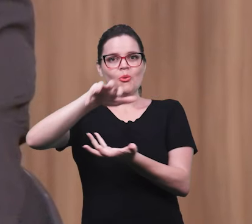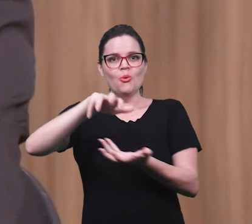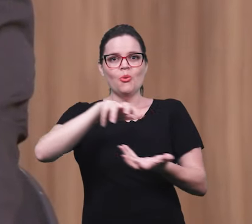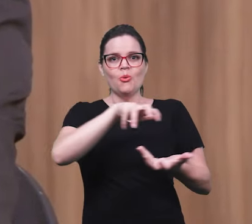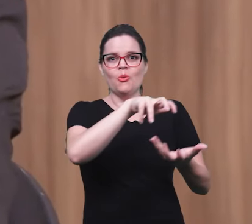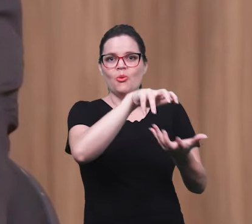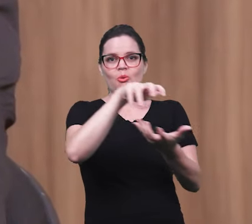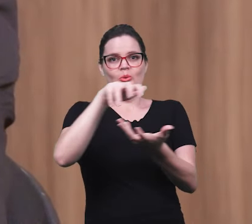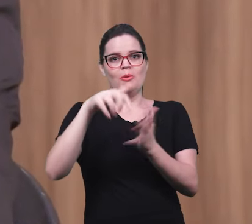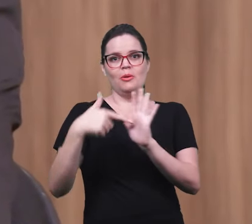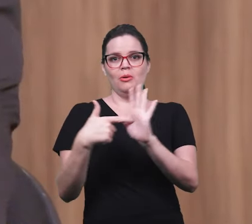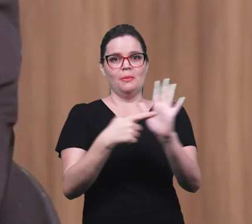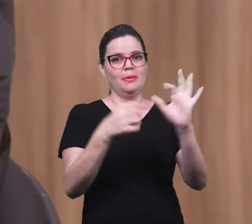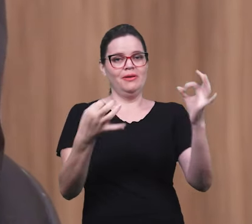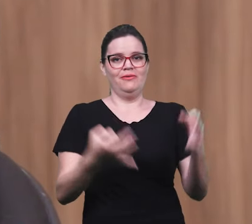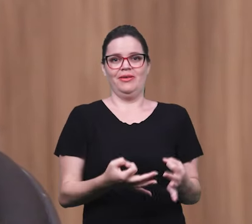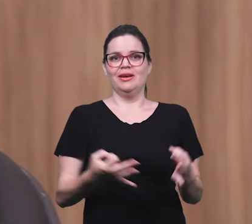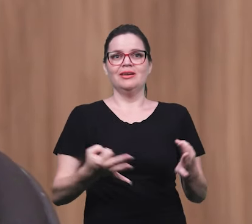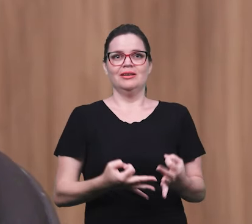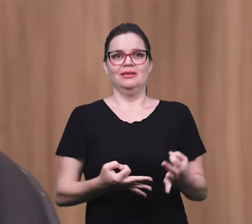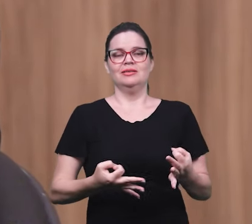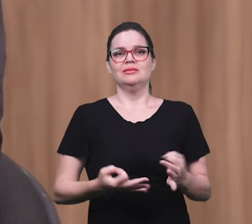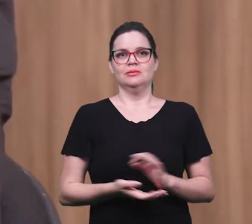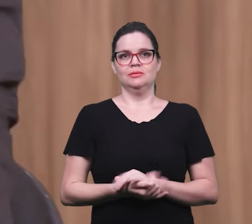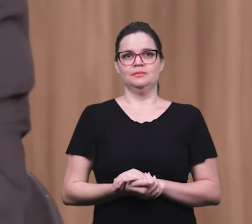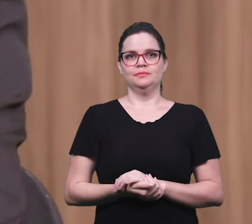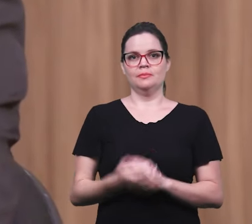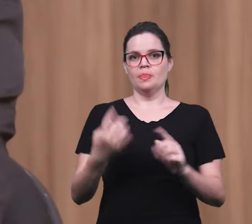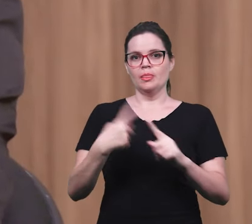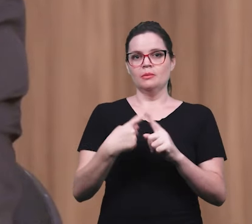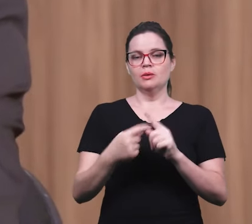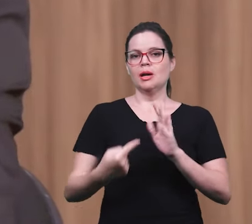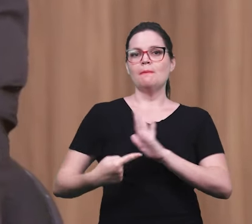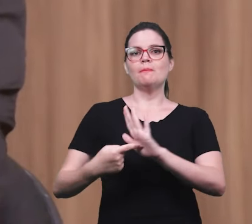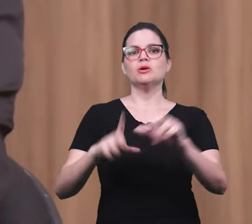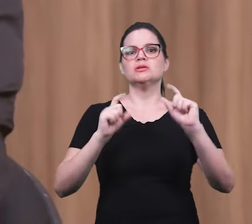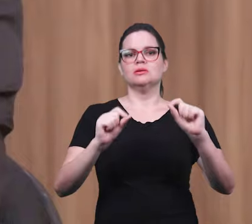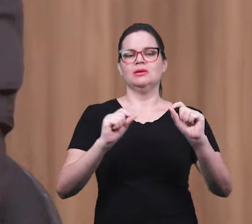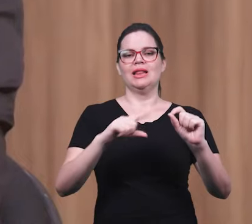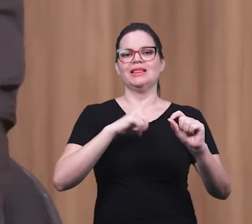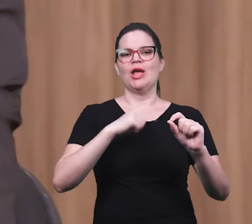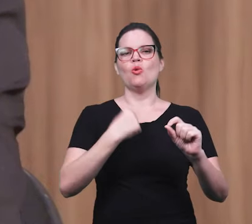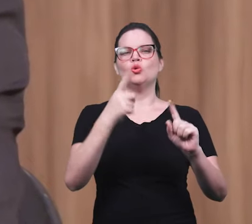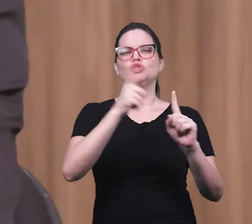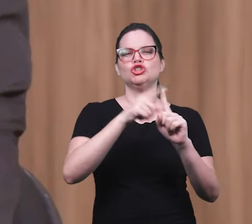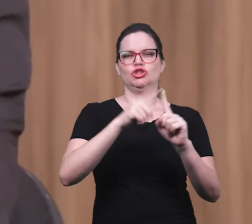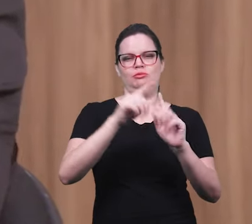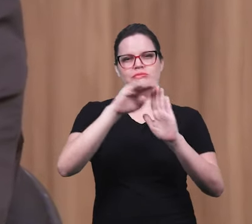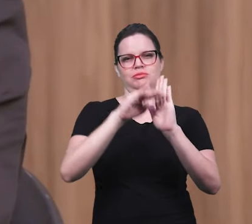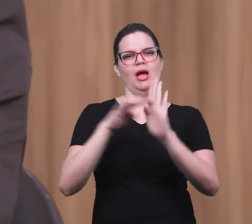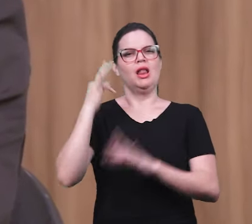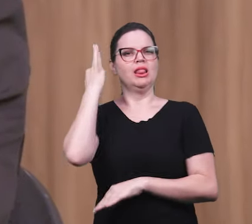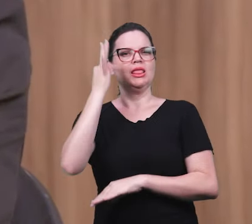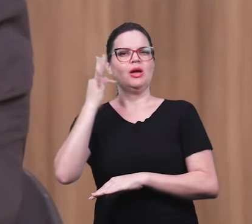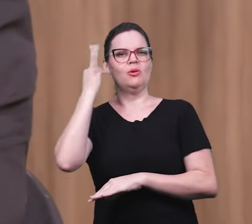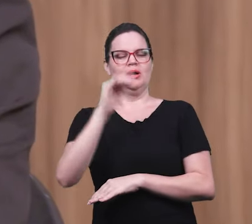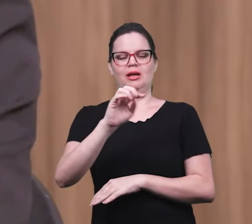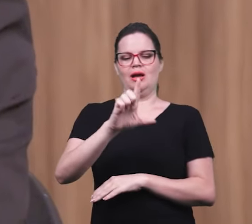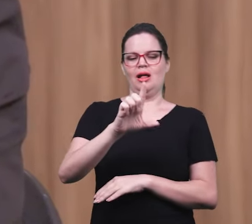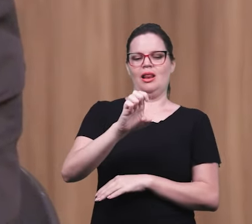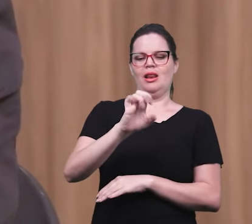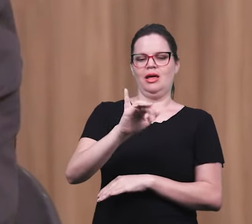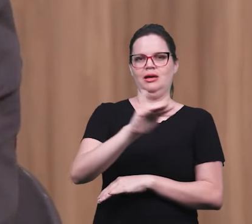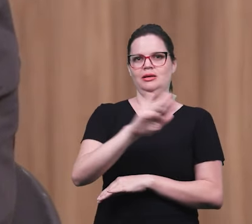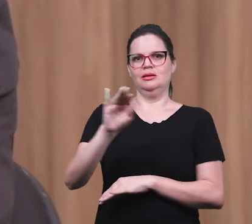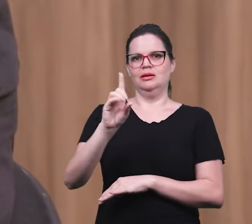estimar, mas que essa energia, pela lei da conservação da energia, ela continua a mesma. ela só